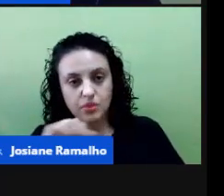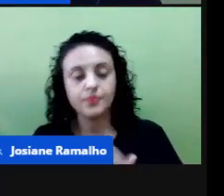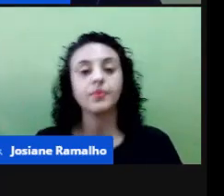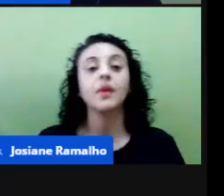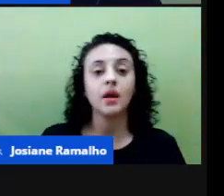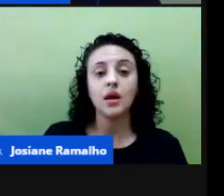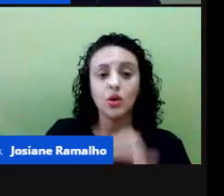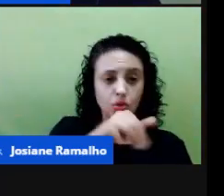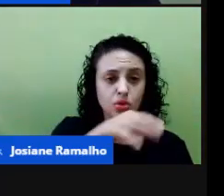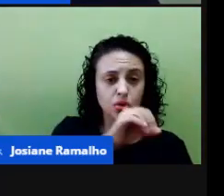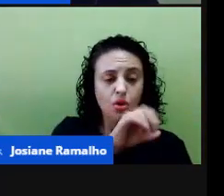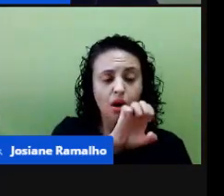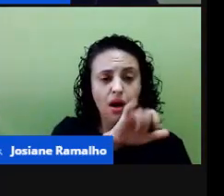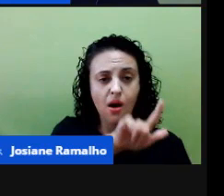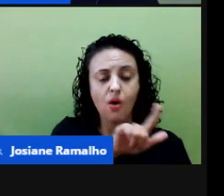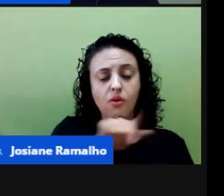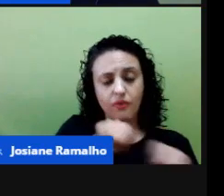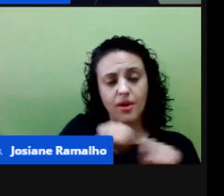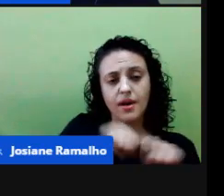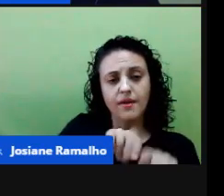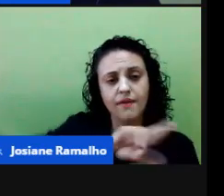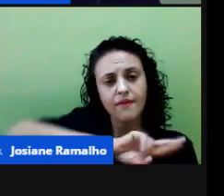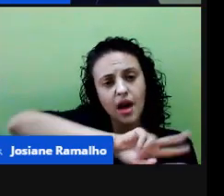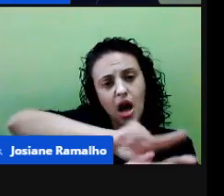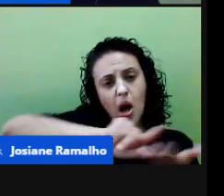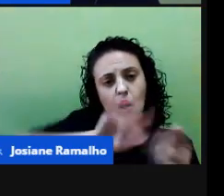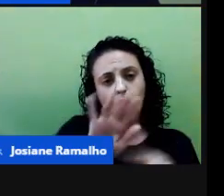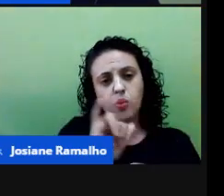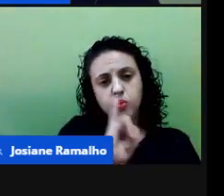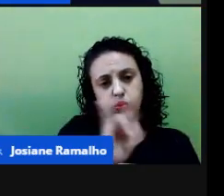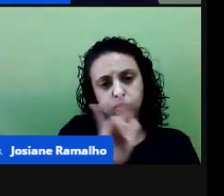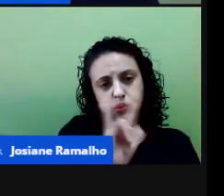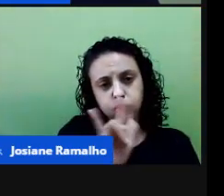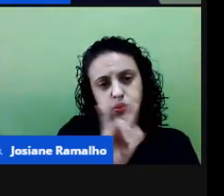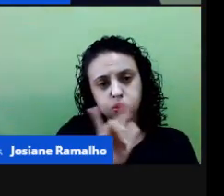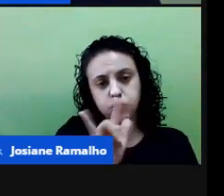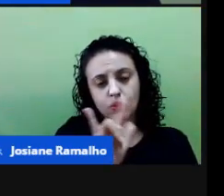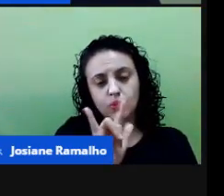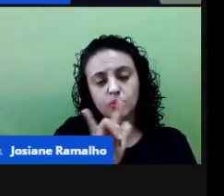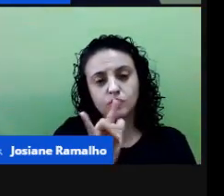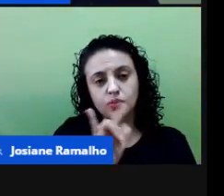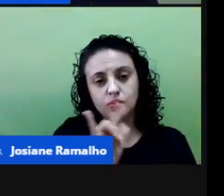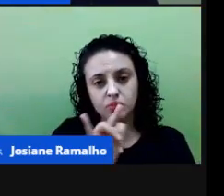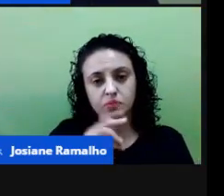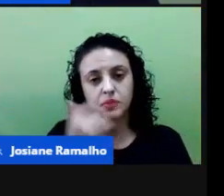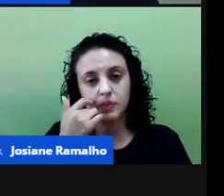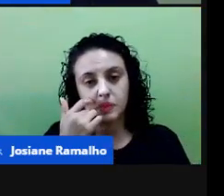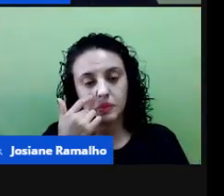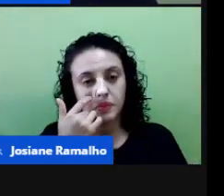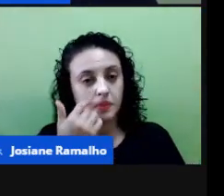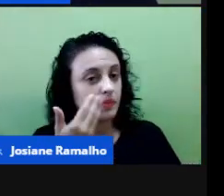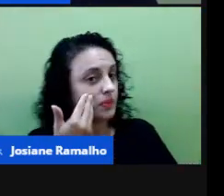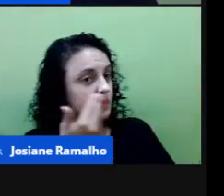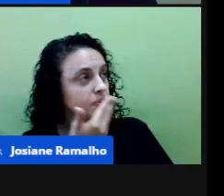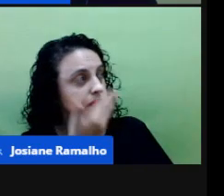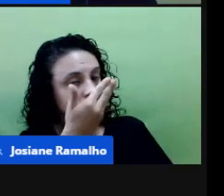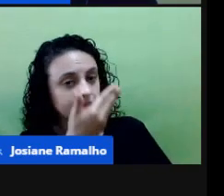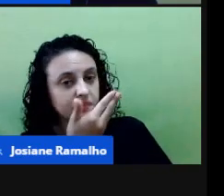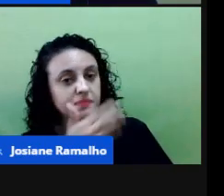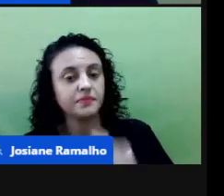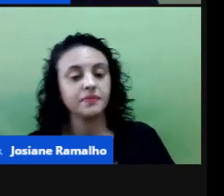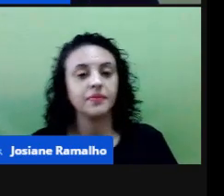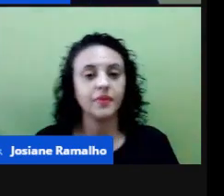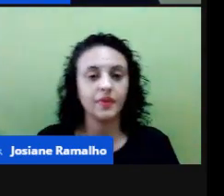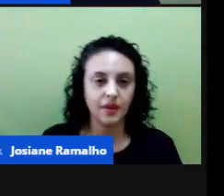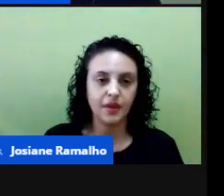nacional, como Dormente, de 2005, 500 Almas, 2004, Glauber Rocha,